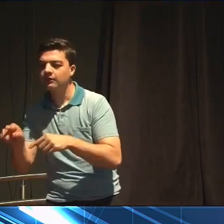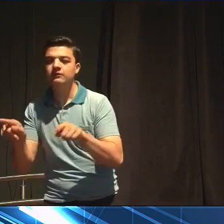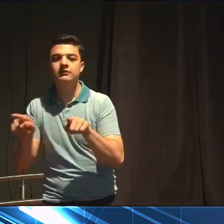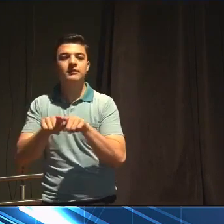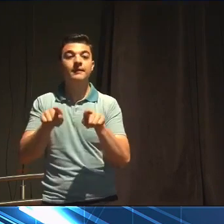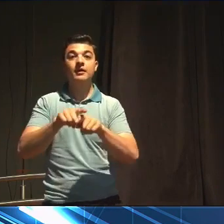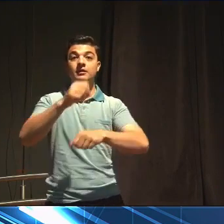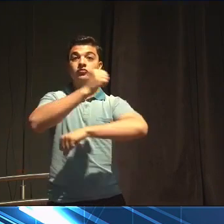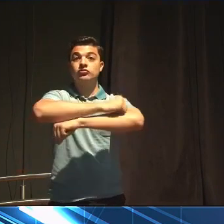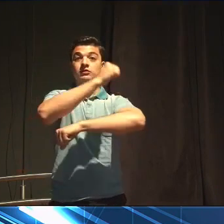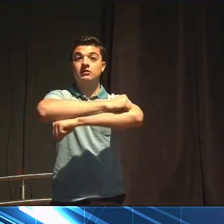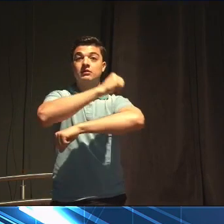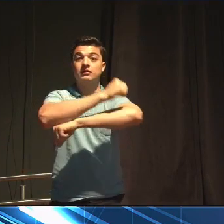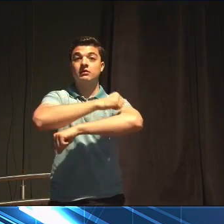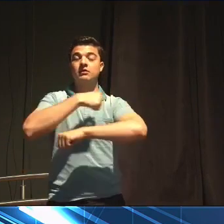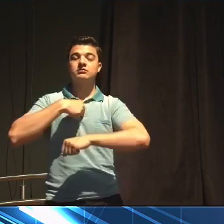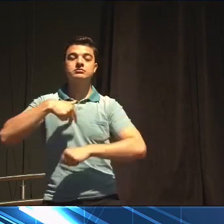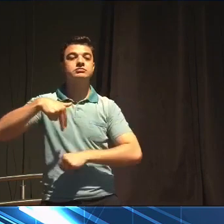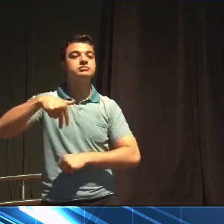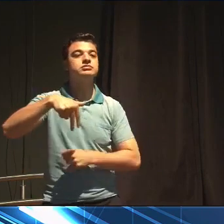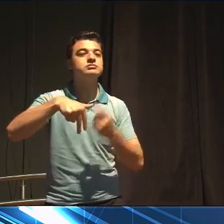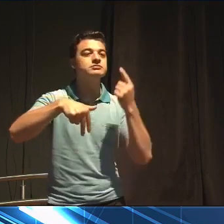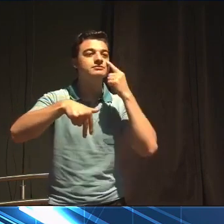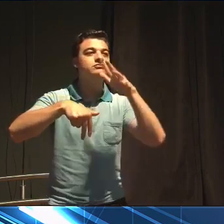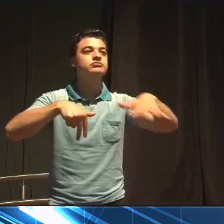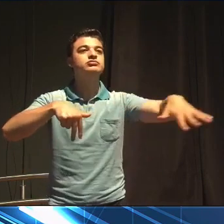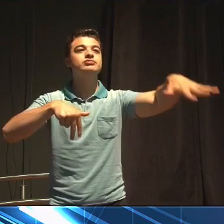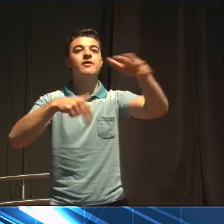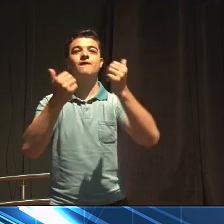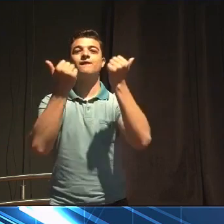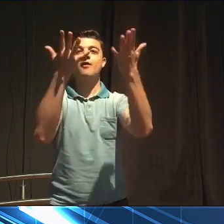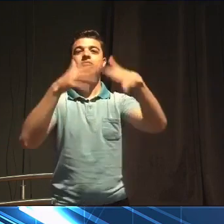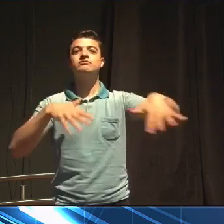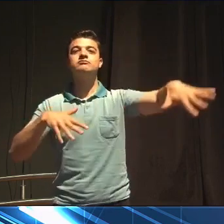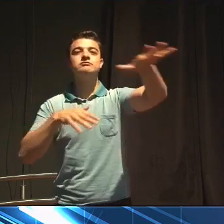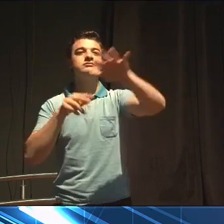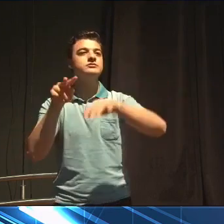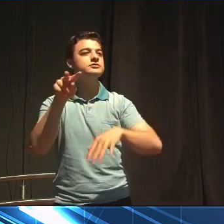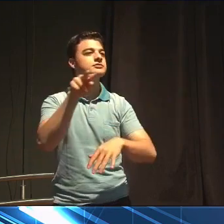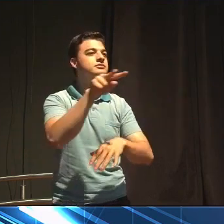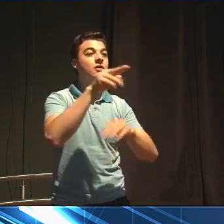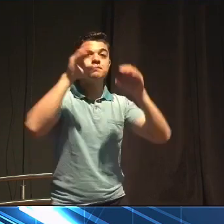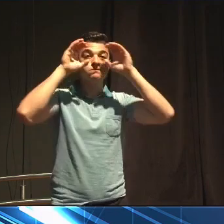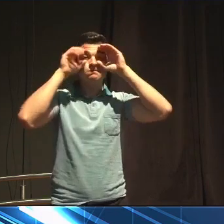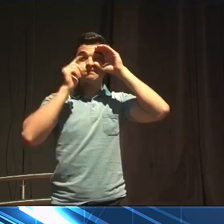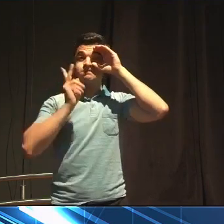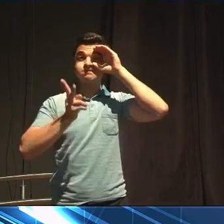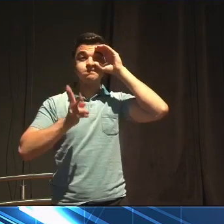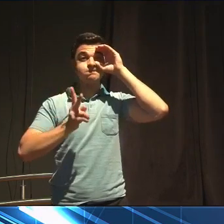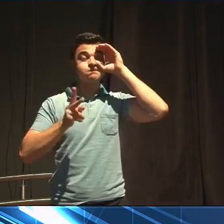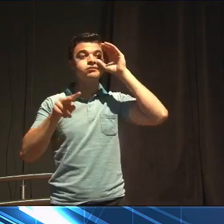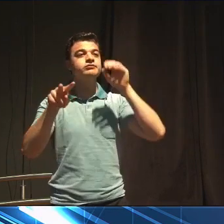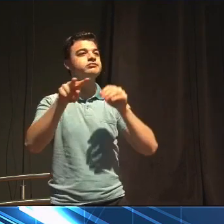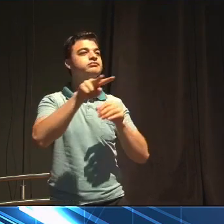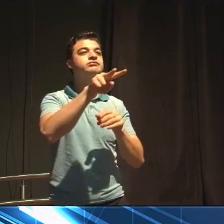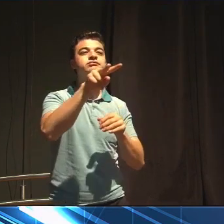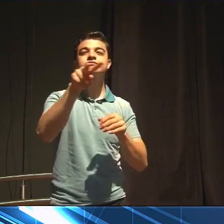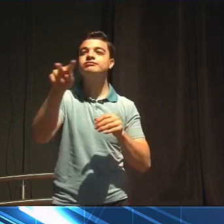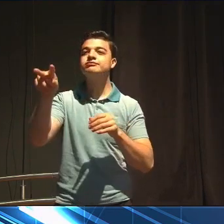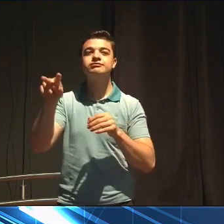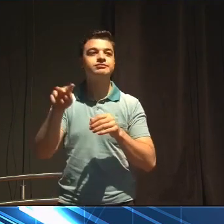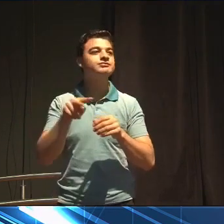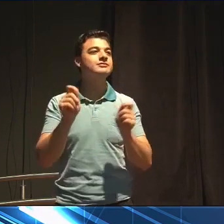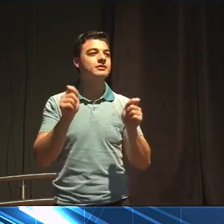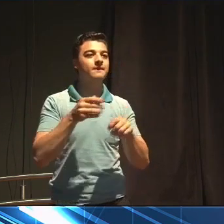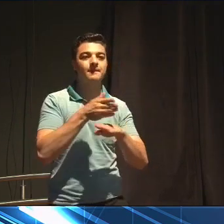você vai ter da cidade. Eu duvido que daqui a 5, 6 anos a gente vai comprar imóvel de outra forma, tá.